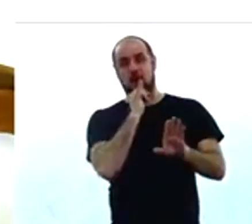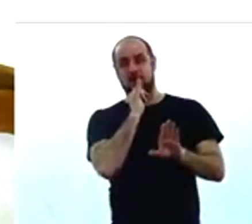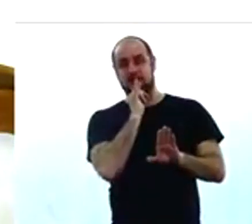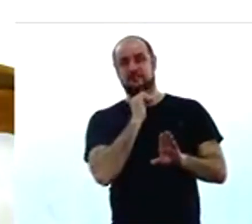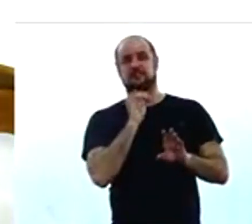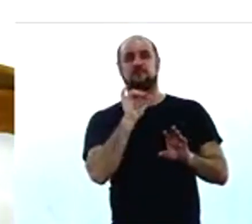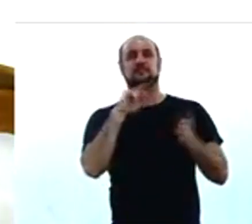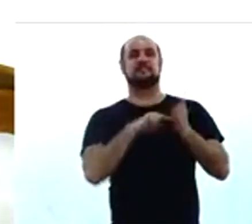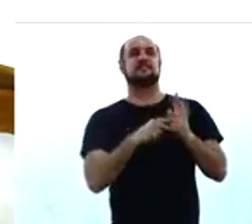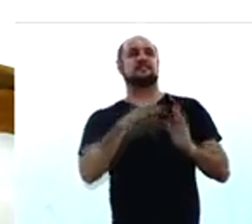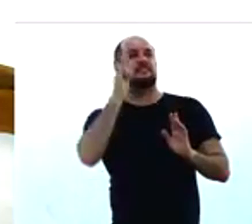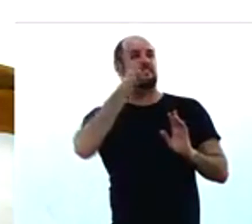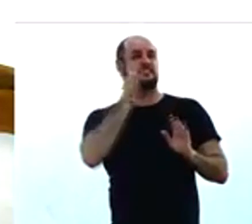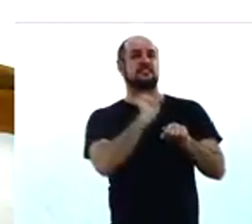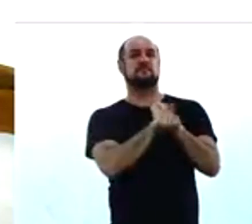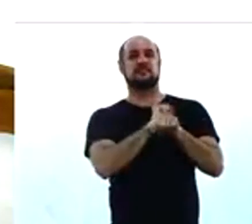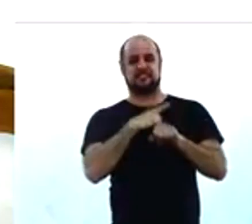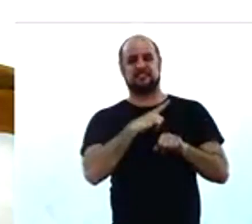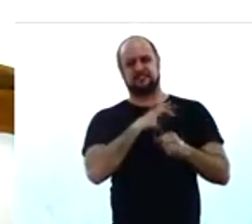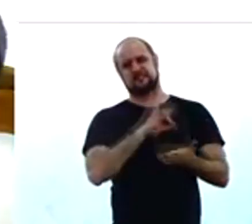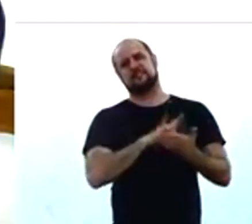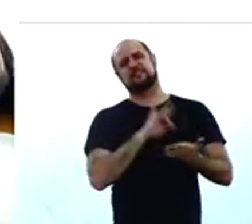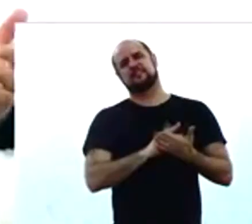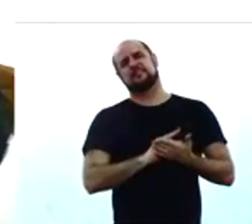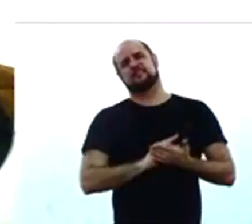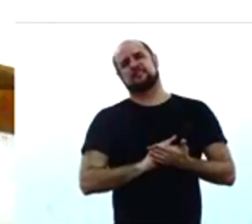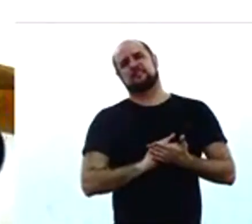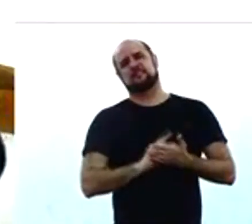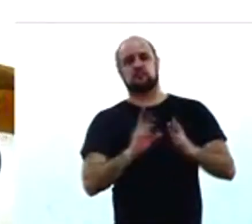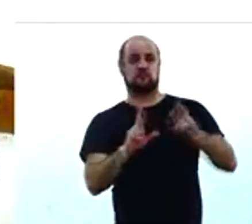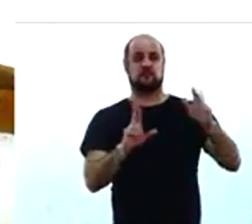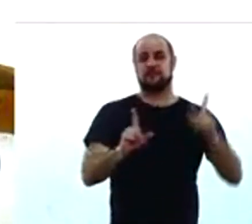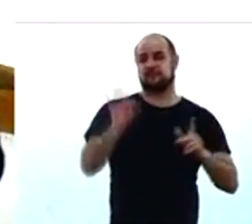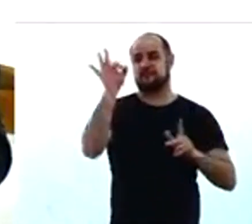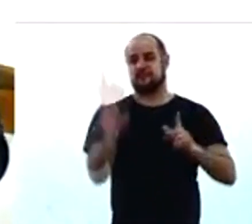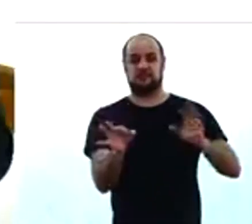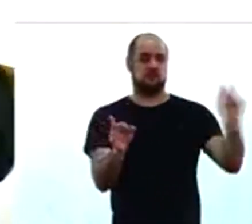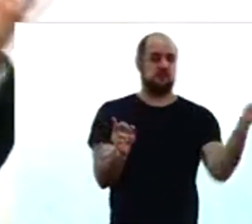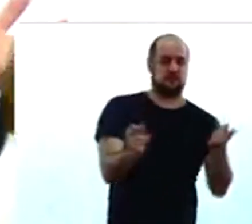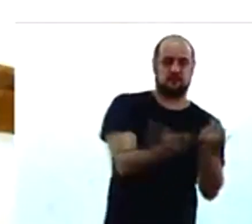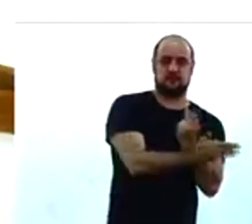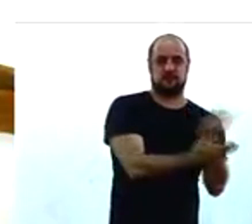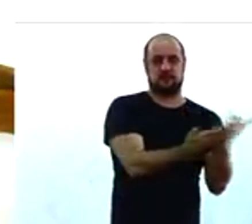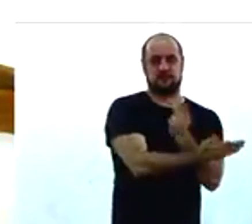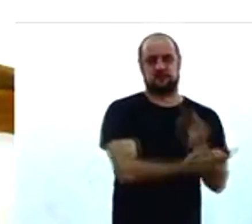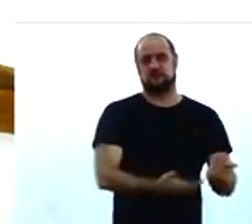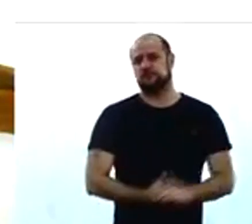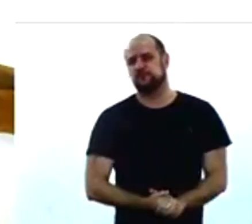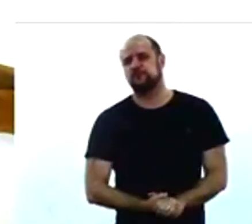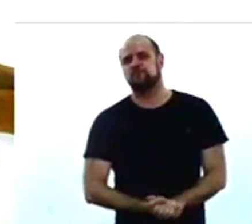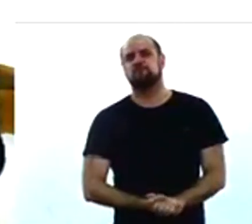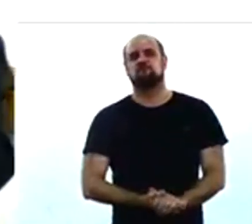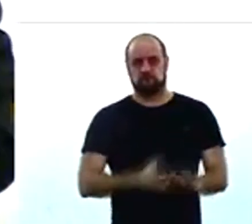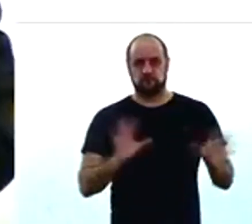uma certeza, uma esperança verdadeira em Deus e o que não é uma esperança em Deus. Novamente,